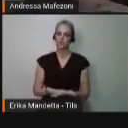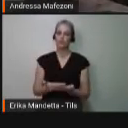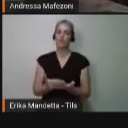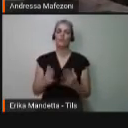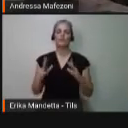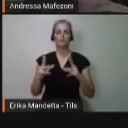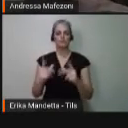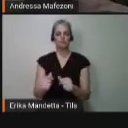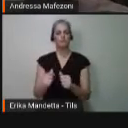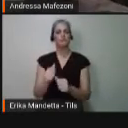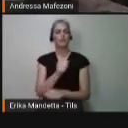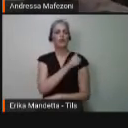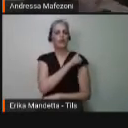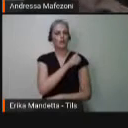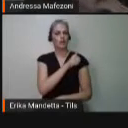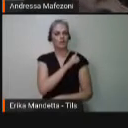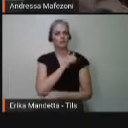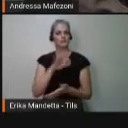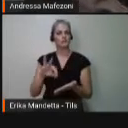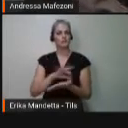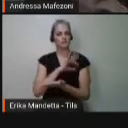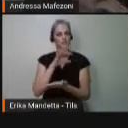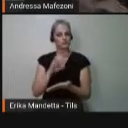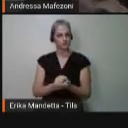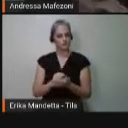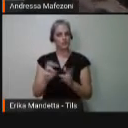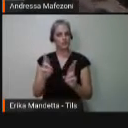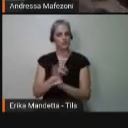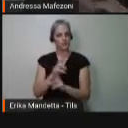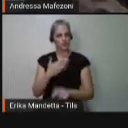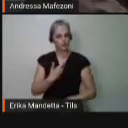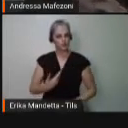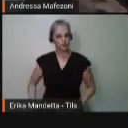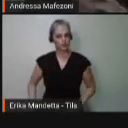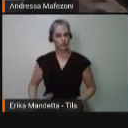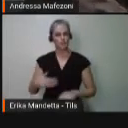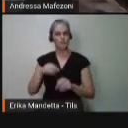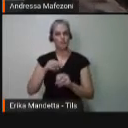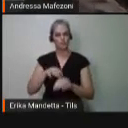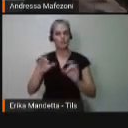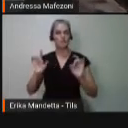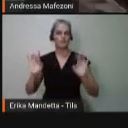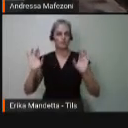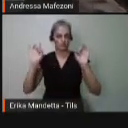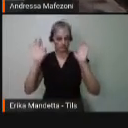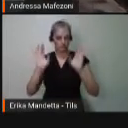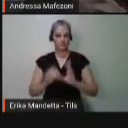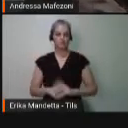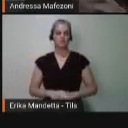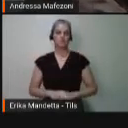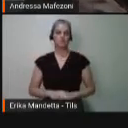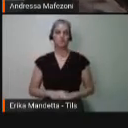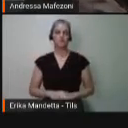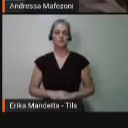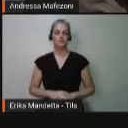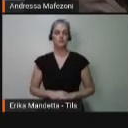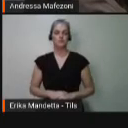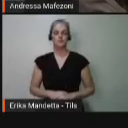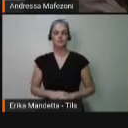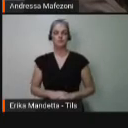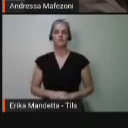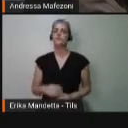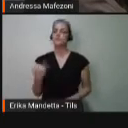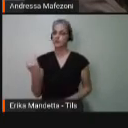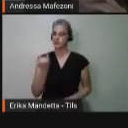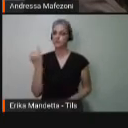estudantes matriculados na rede comum de ensino, né, público da educação especial. Então, é importante a